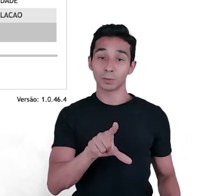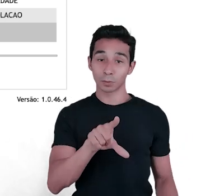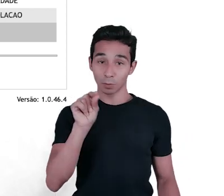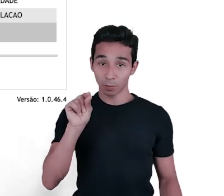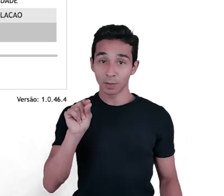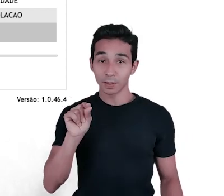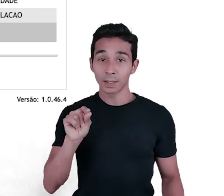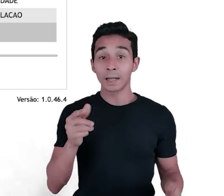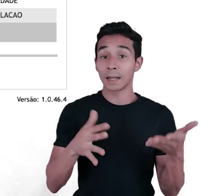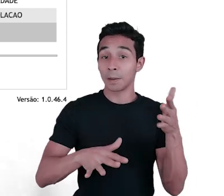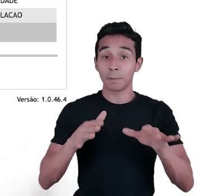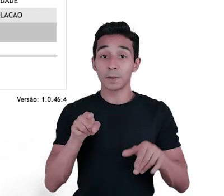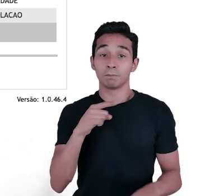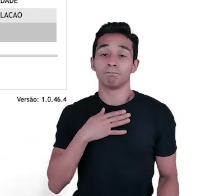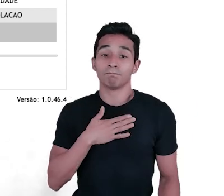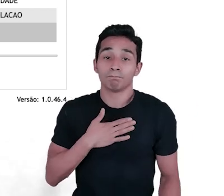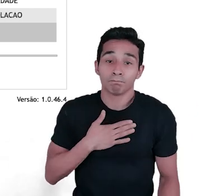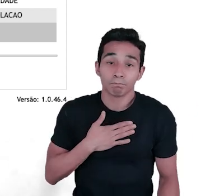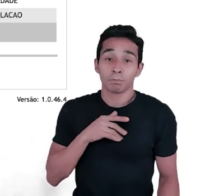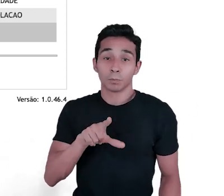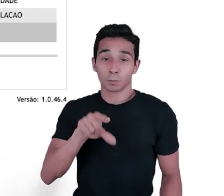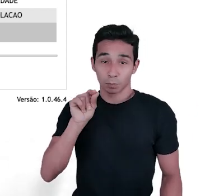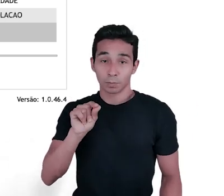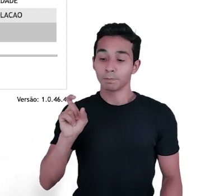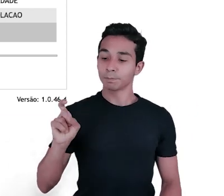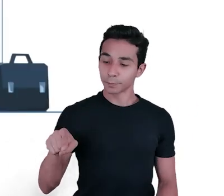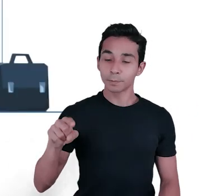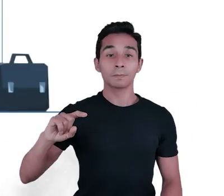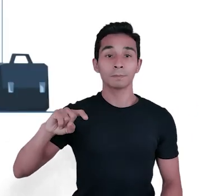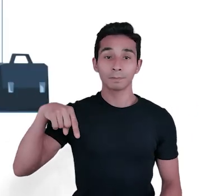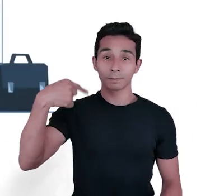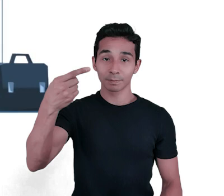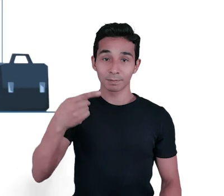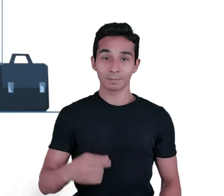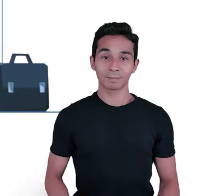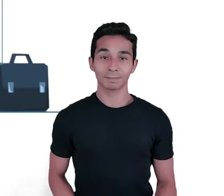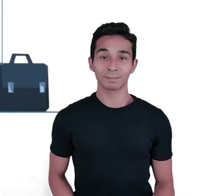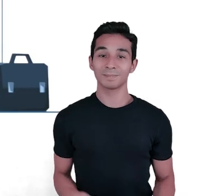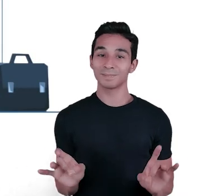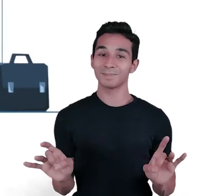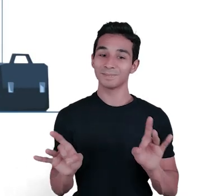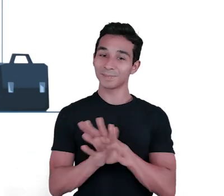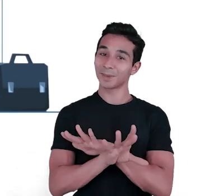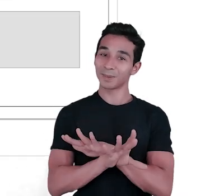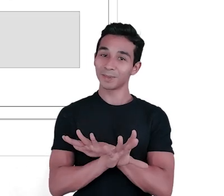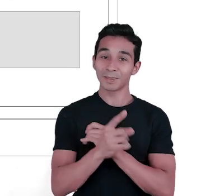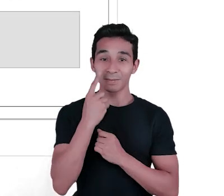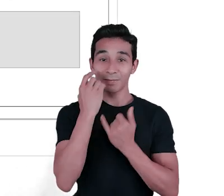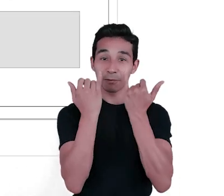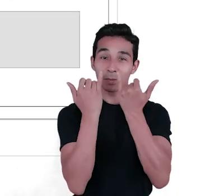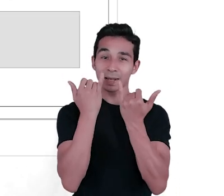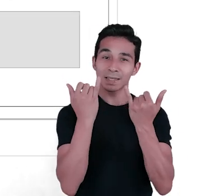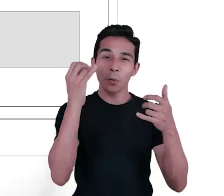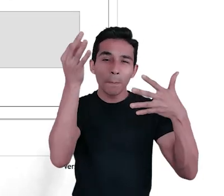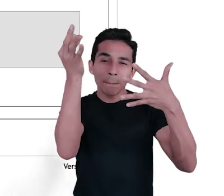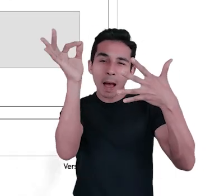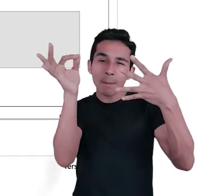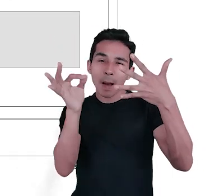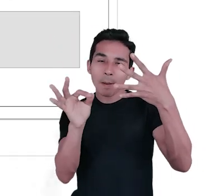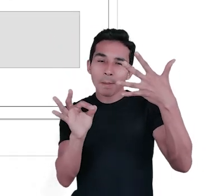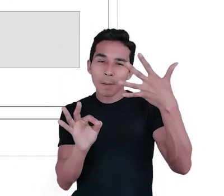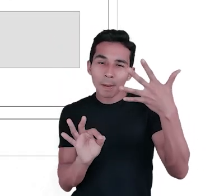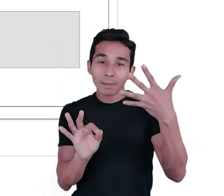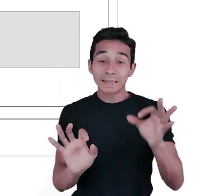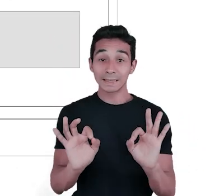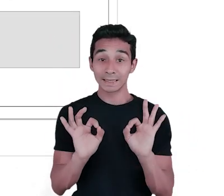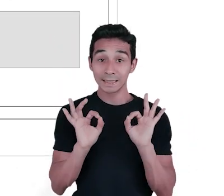Selecione de acordo com sua preferência e clique em Próximo. Pronto! Agora só resta conferir suas informações. Se estiver